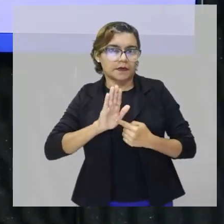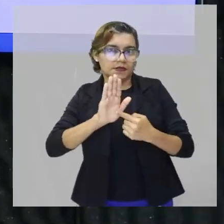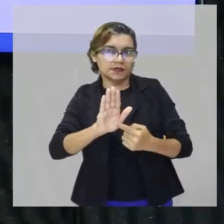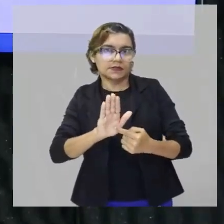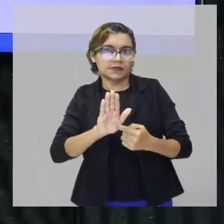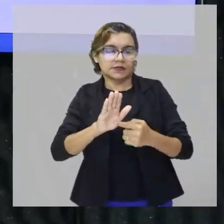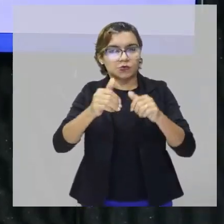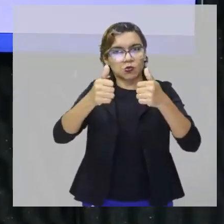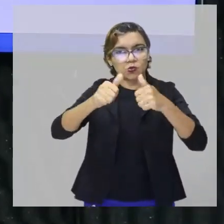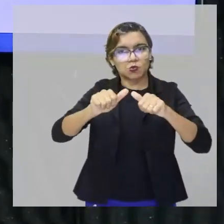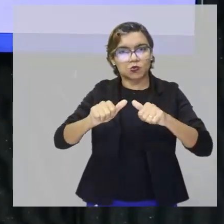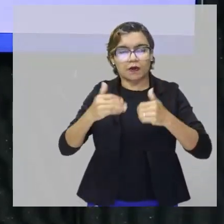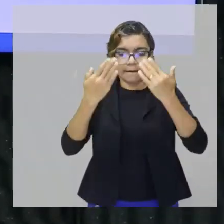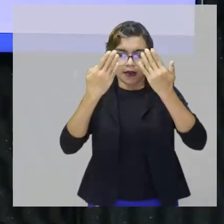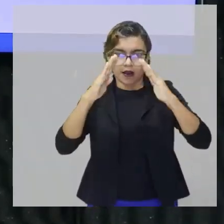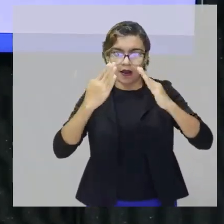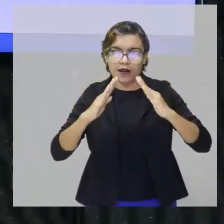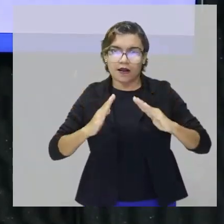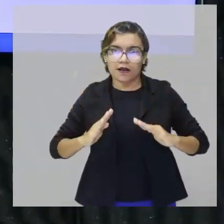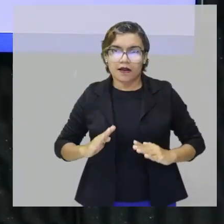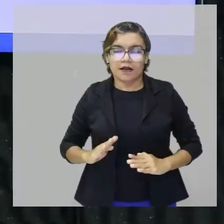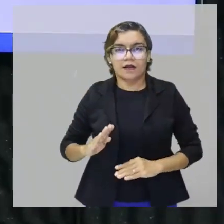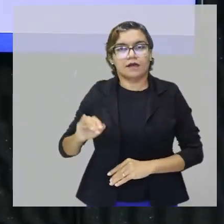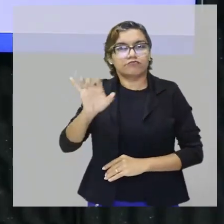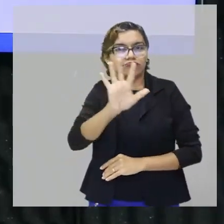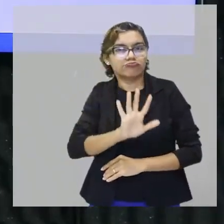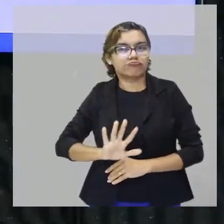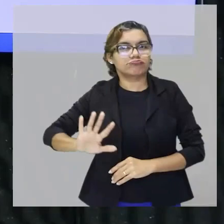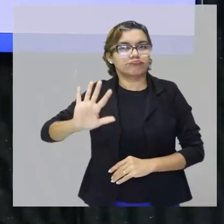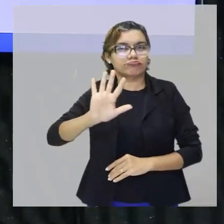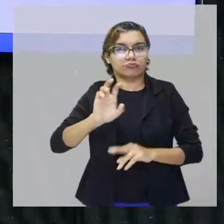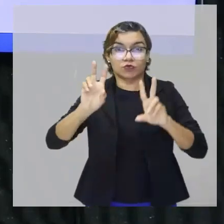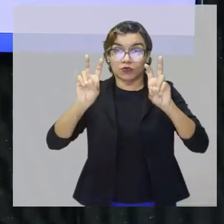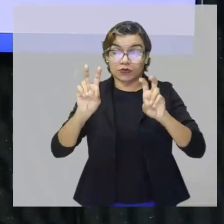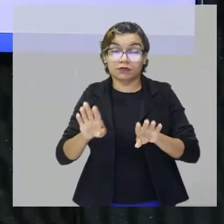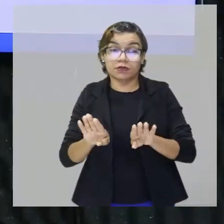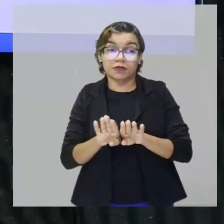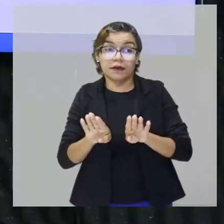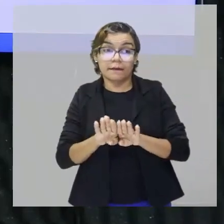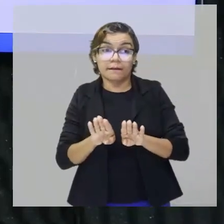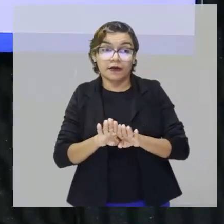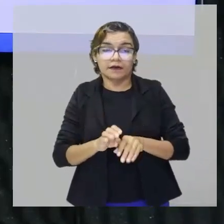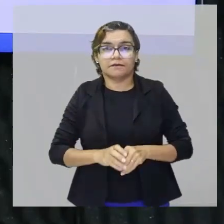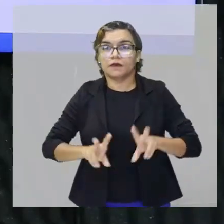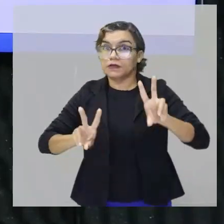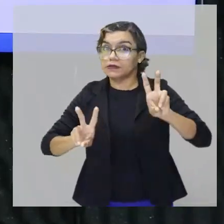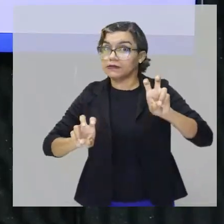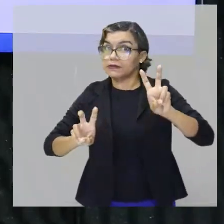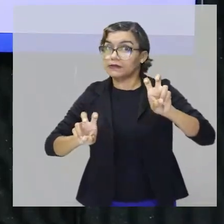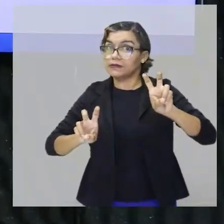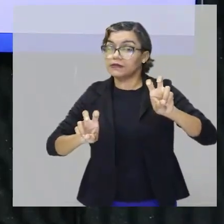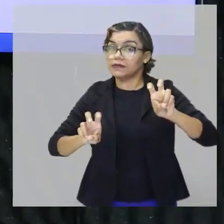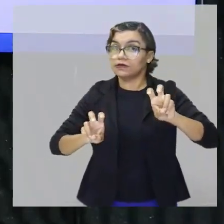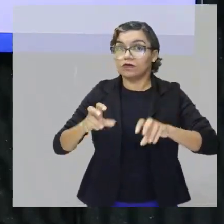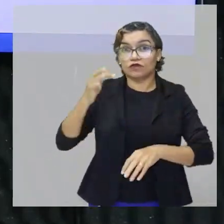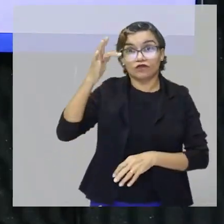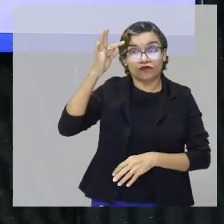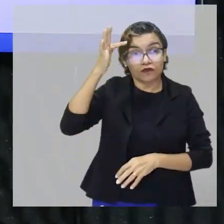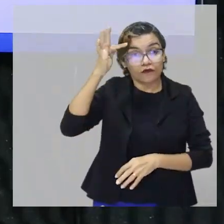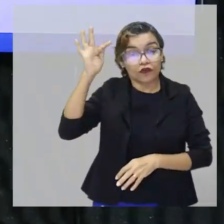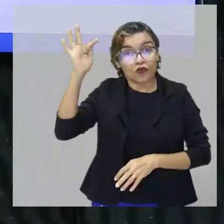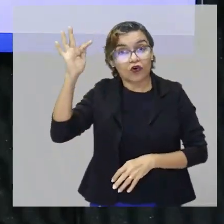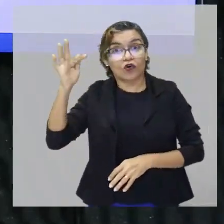uma análise ampla e geral do tema. Você pode fazer citações de filósofos, sociólogos,